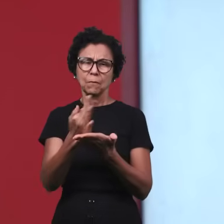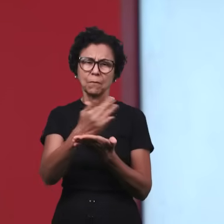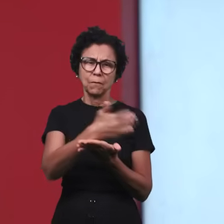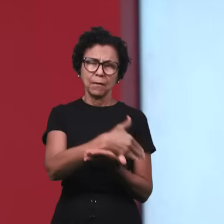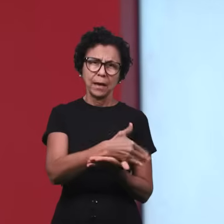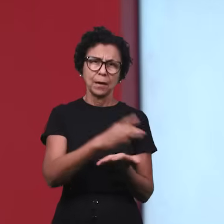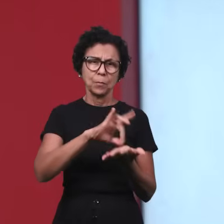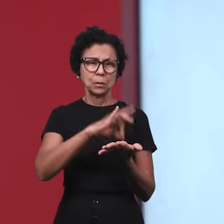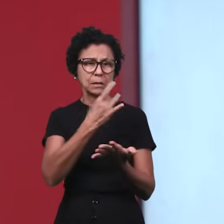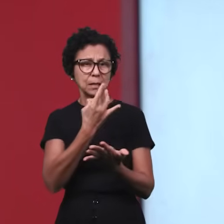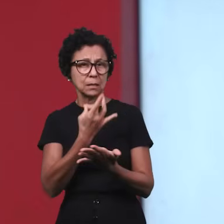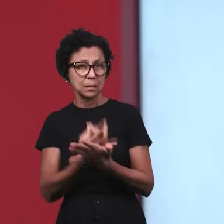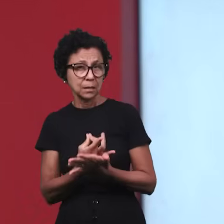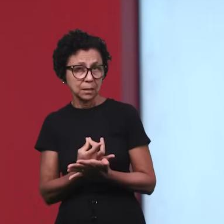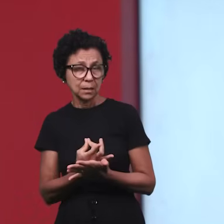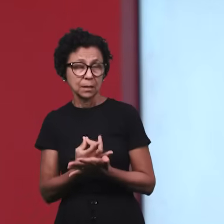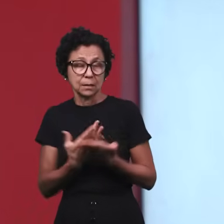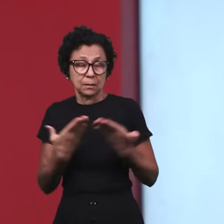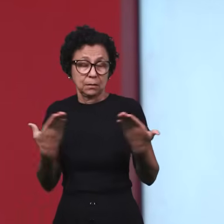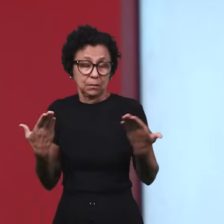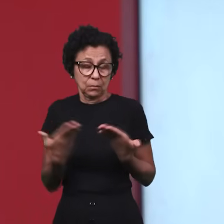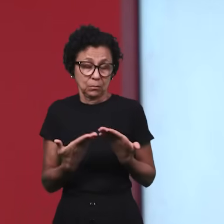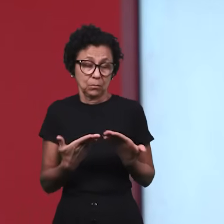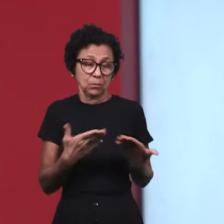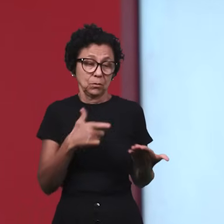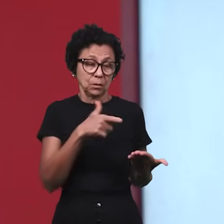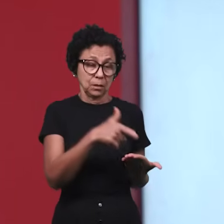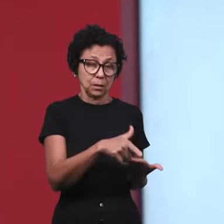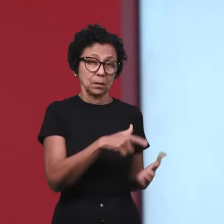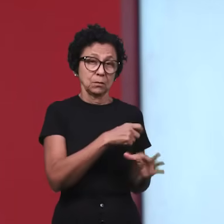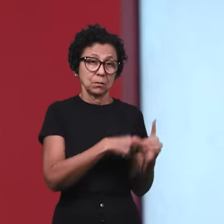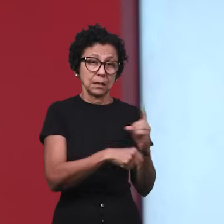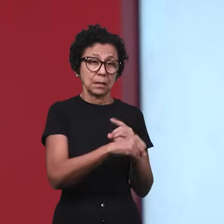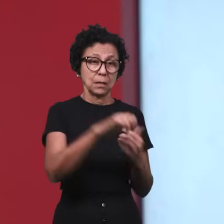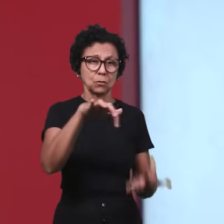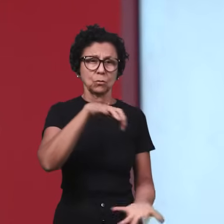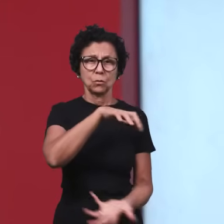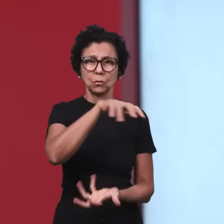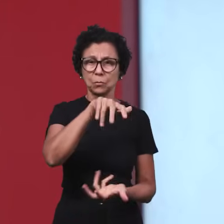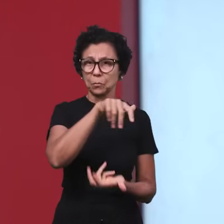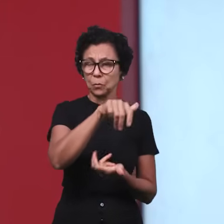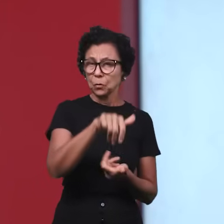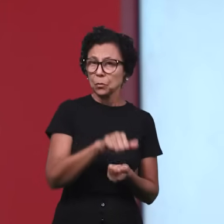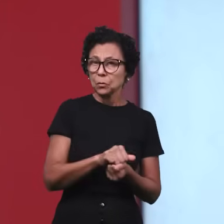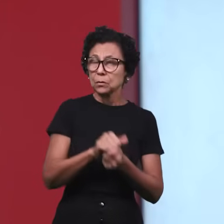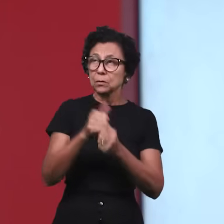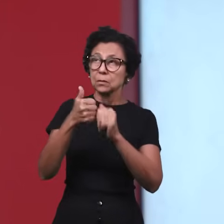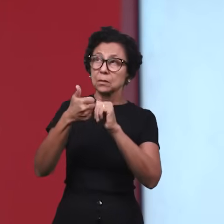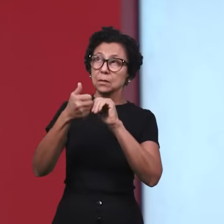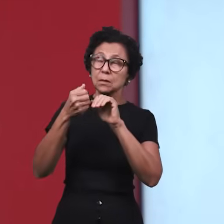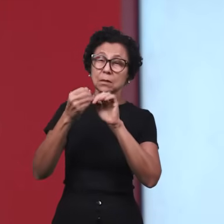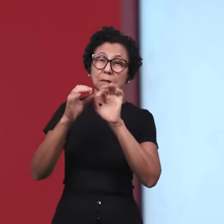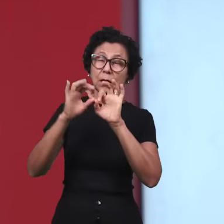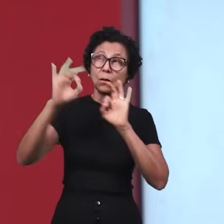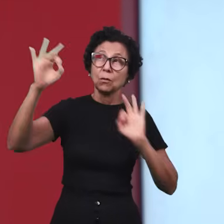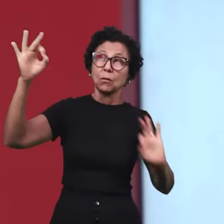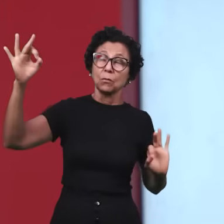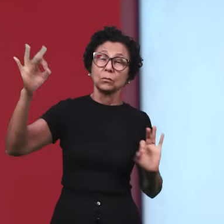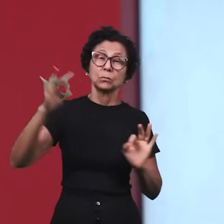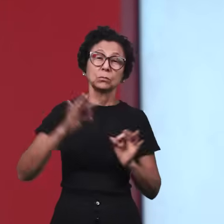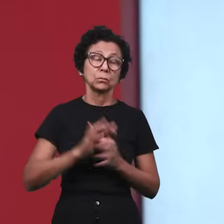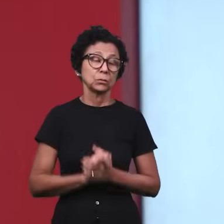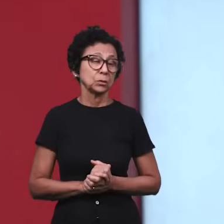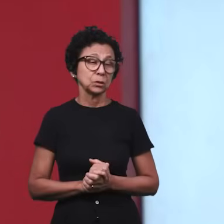deixando, abandonando a fé. Então o mundo hoje ele vive de fato um inverno espiritual. A ausência de luz, as pessoas não têm